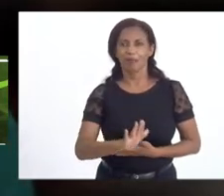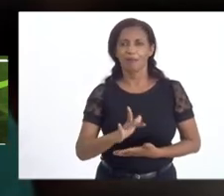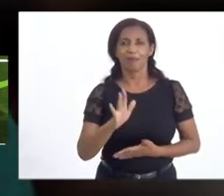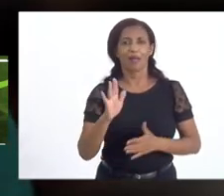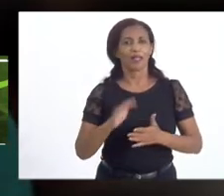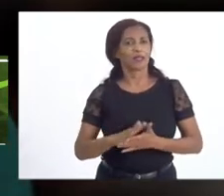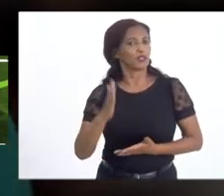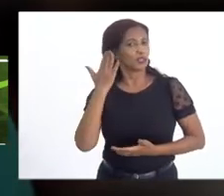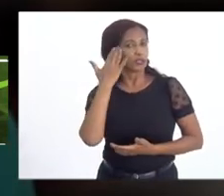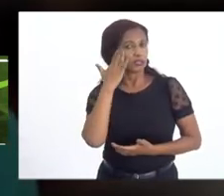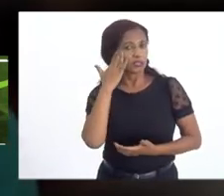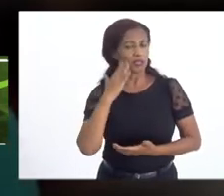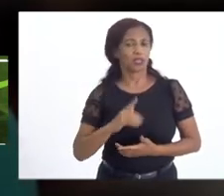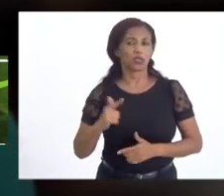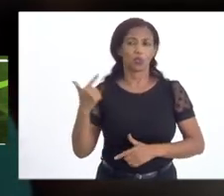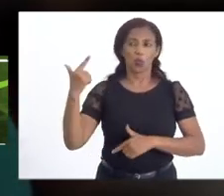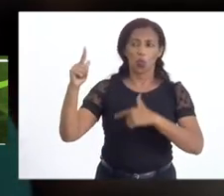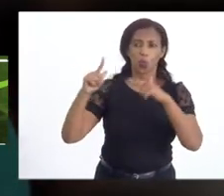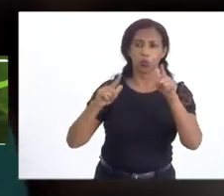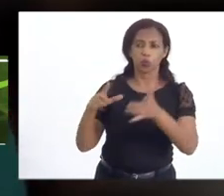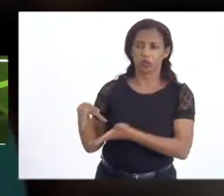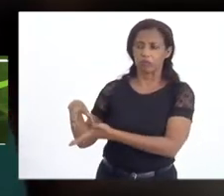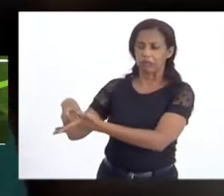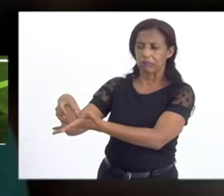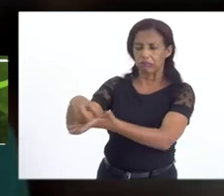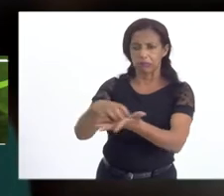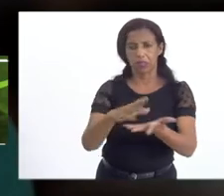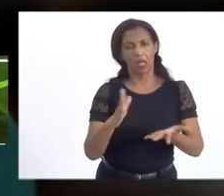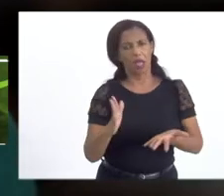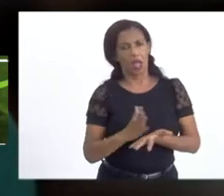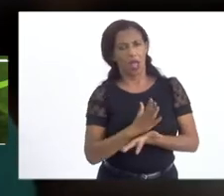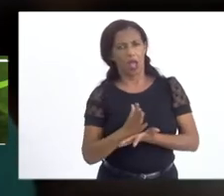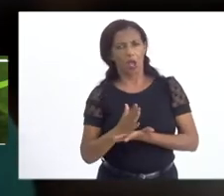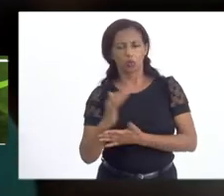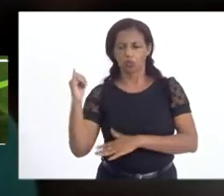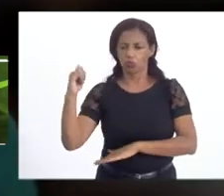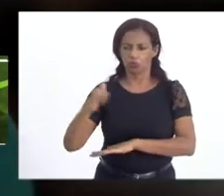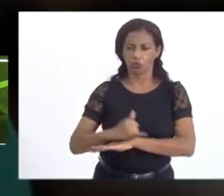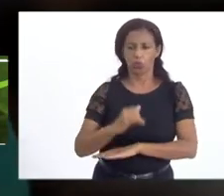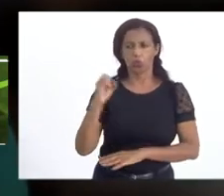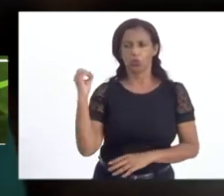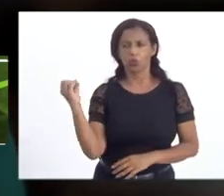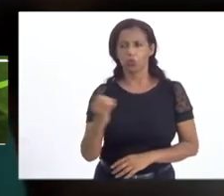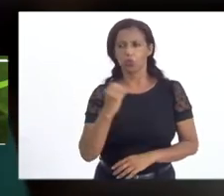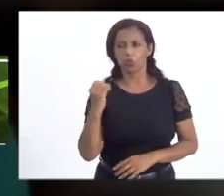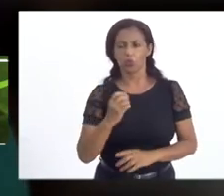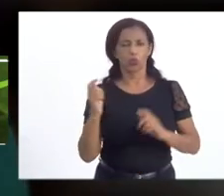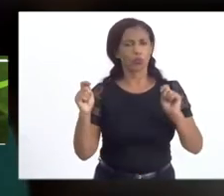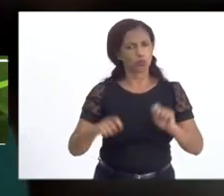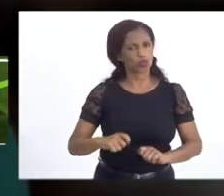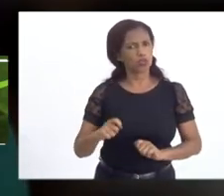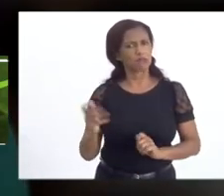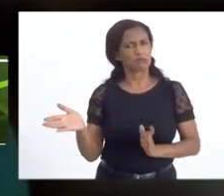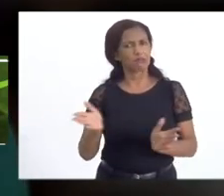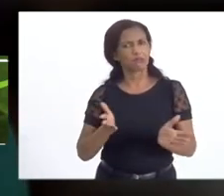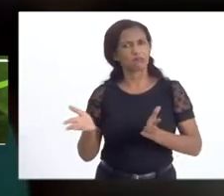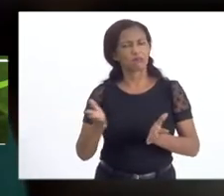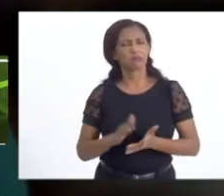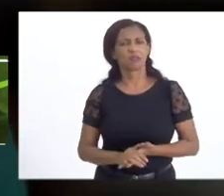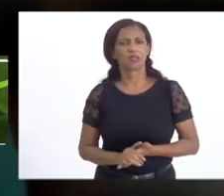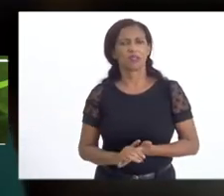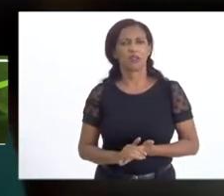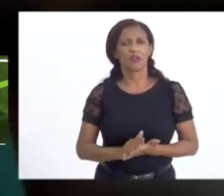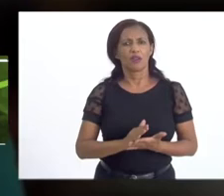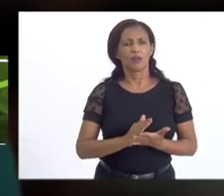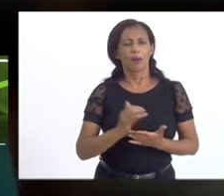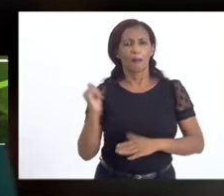a gente entende que em outras regiões, alguns voos do sul, centro-oeste, poderiam ser mais viáveis fazendo uma